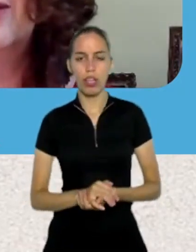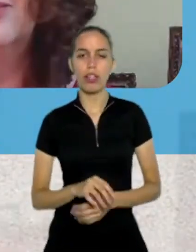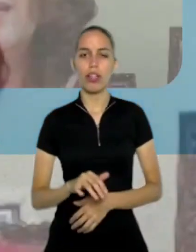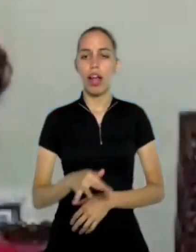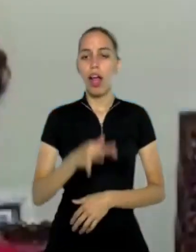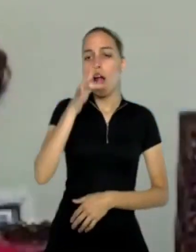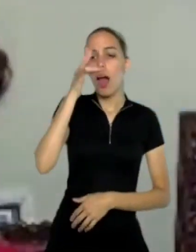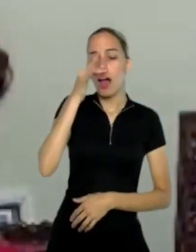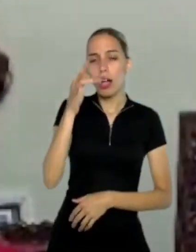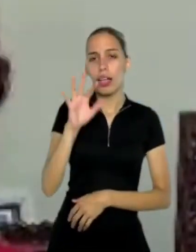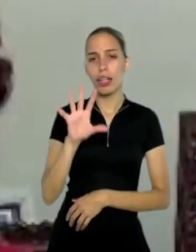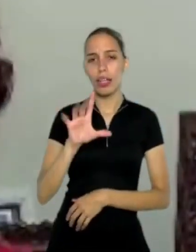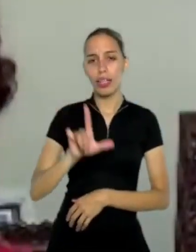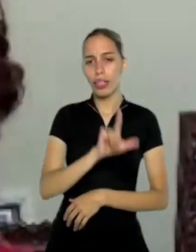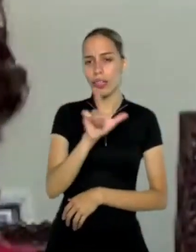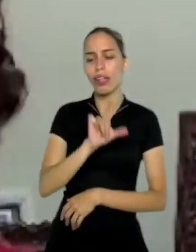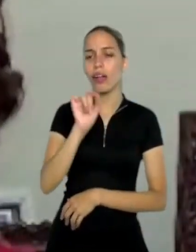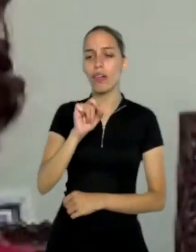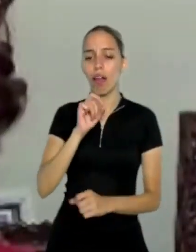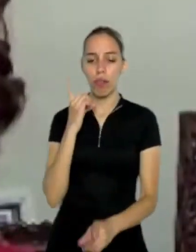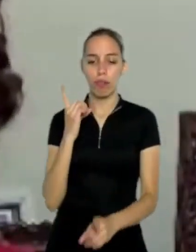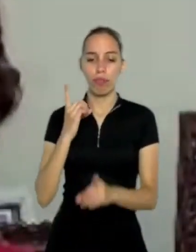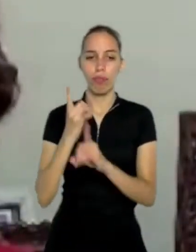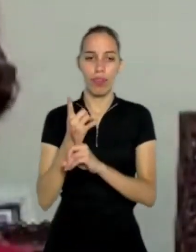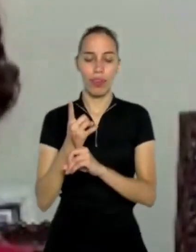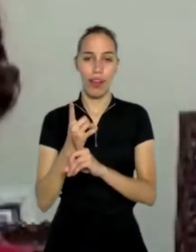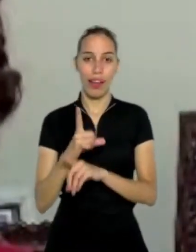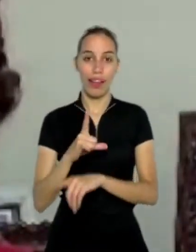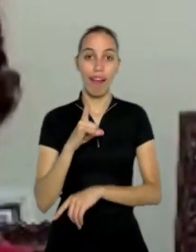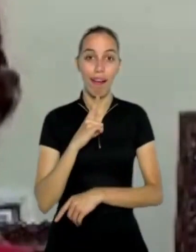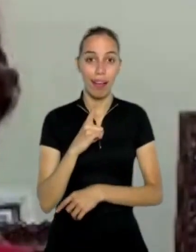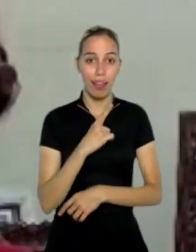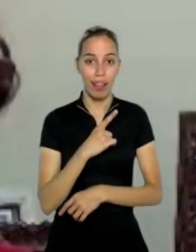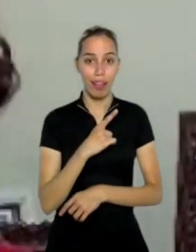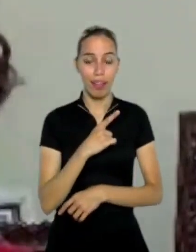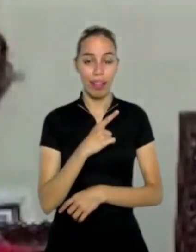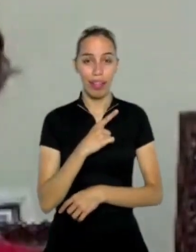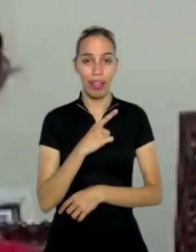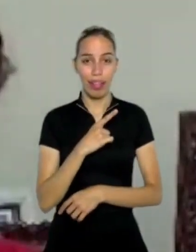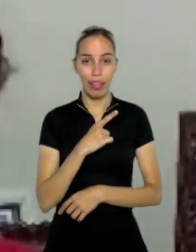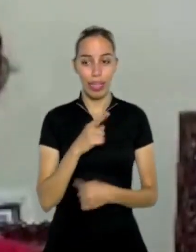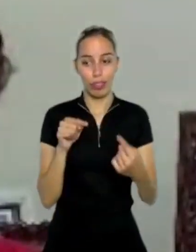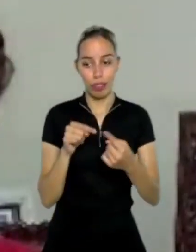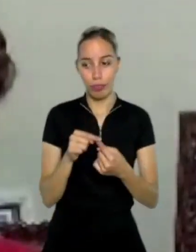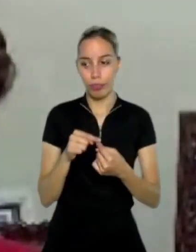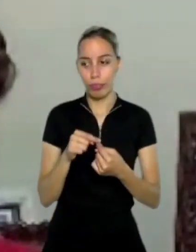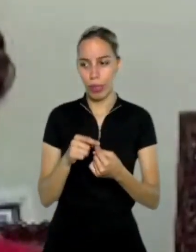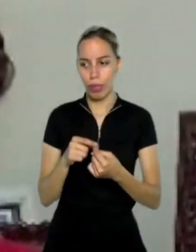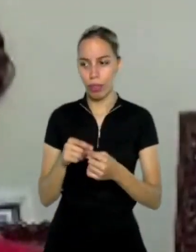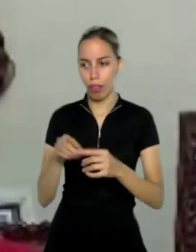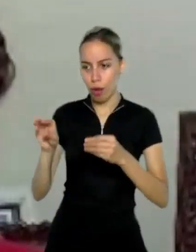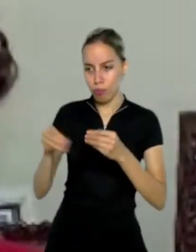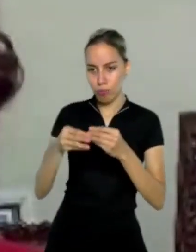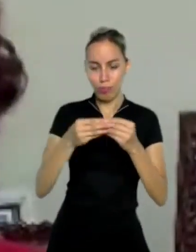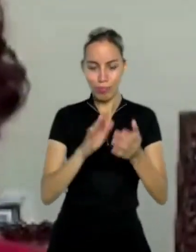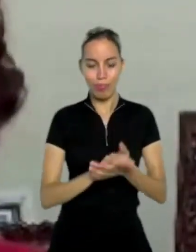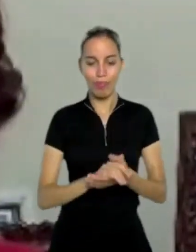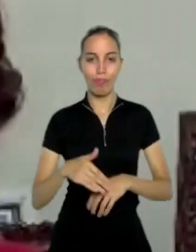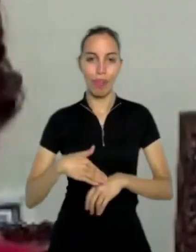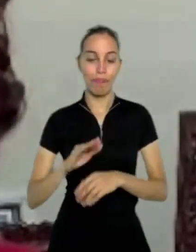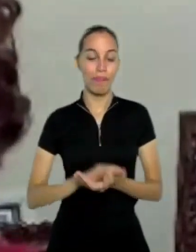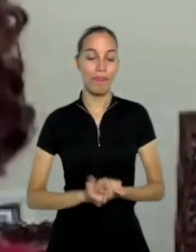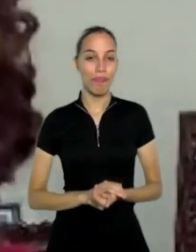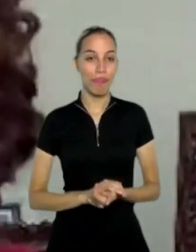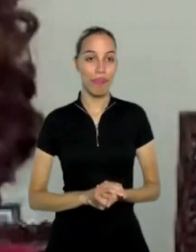também é um desses encontros que a gente tem, assim, né, e dão frutos. Eu entrei